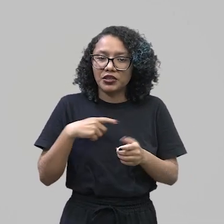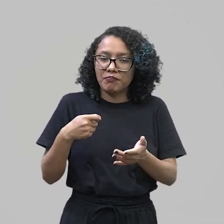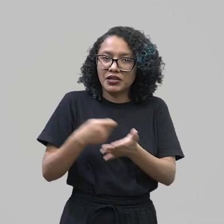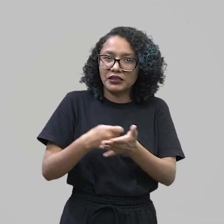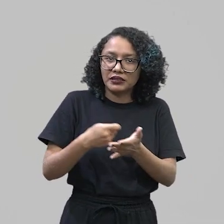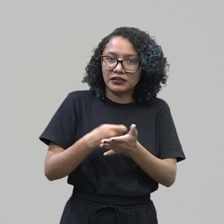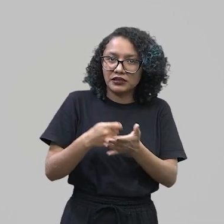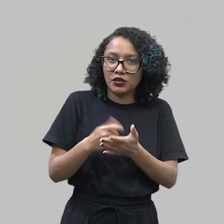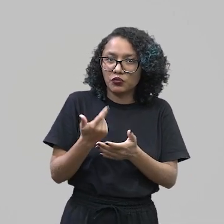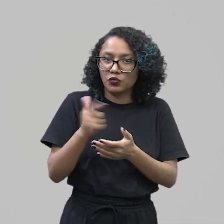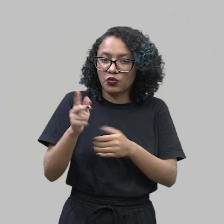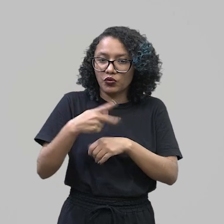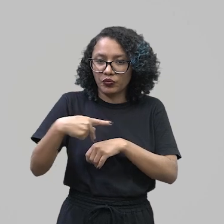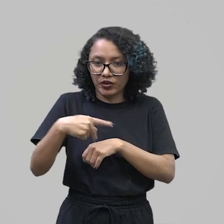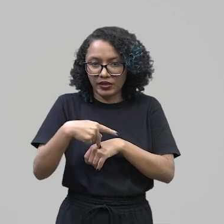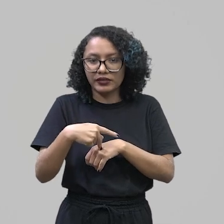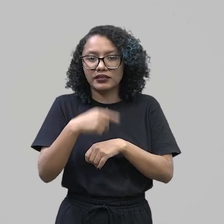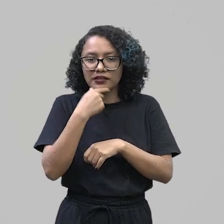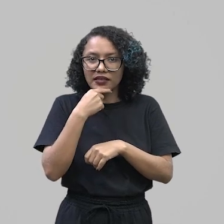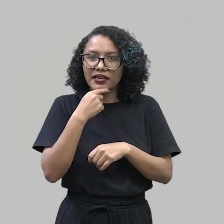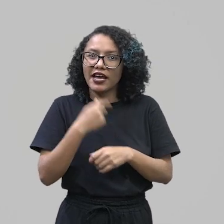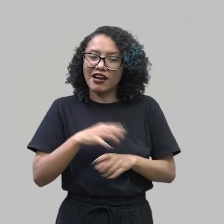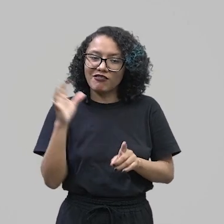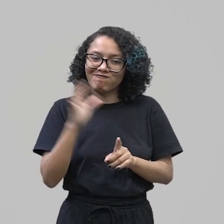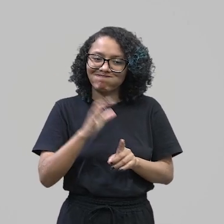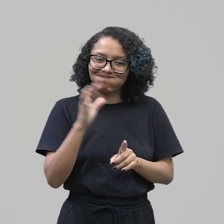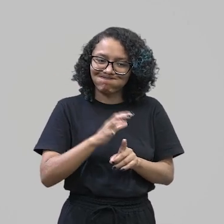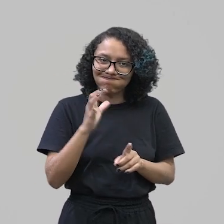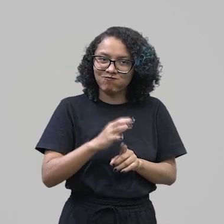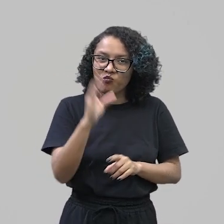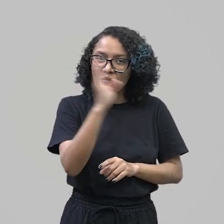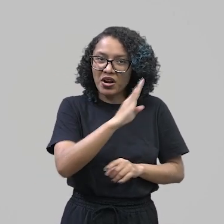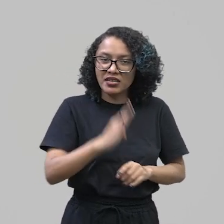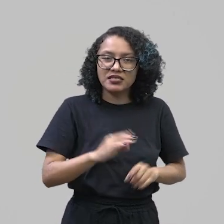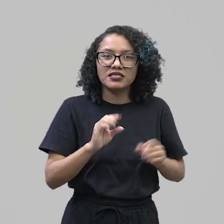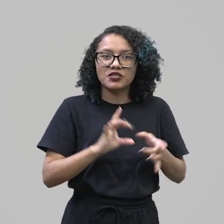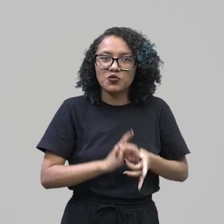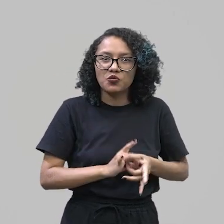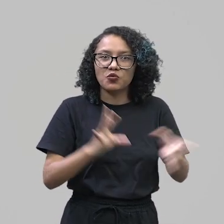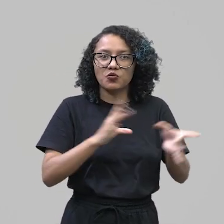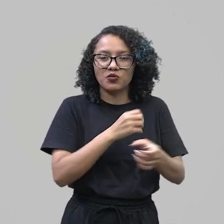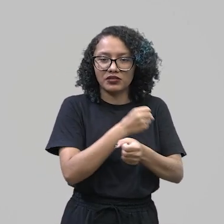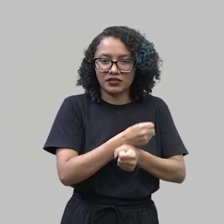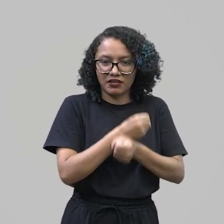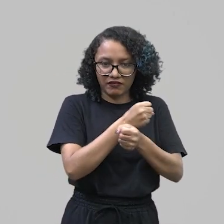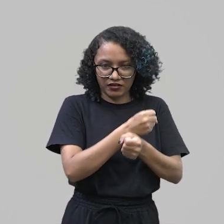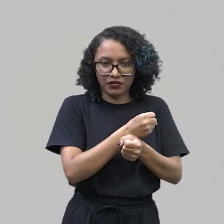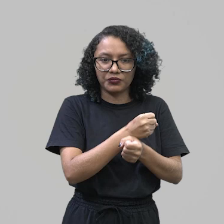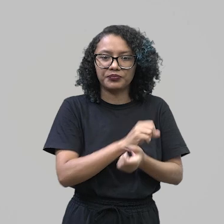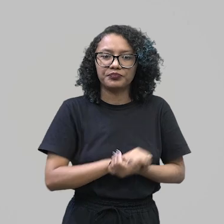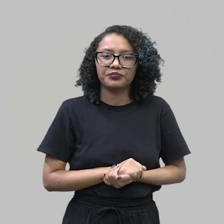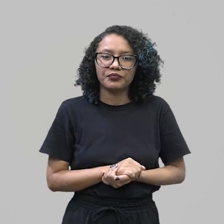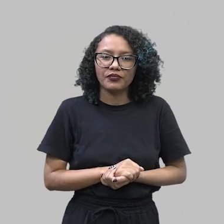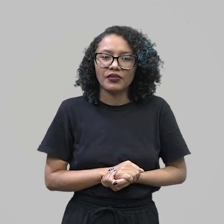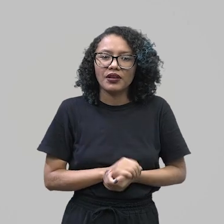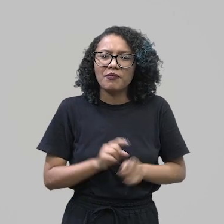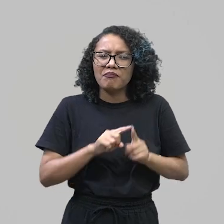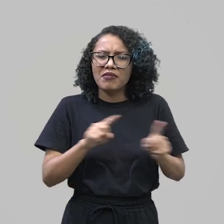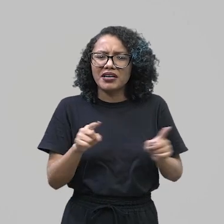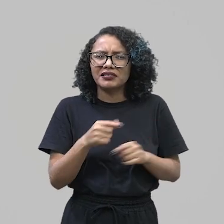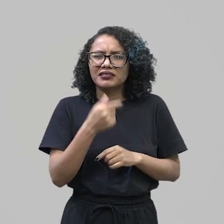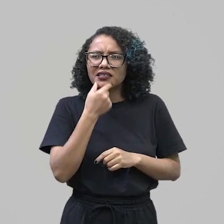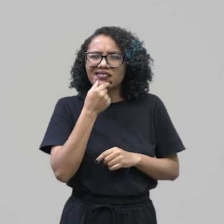a acabar com o tráfico de escravizados e, posteriormente, abolir a própria escravidão. Mas o que tem a ver a